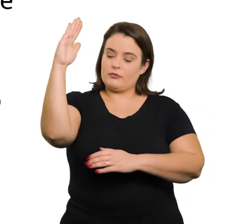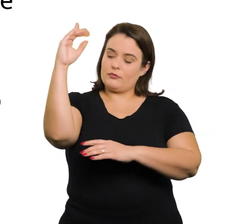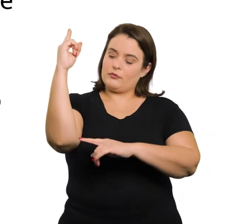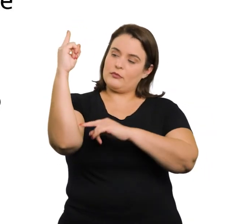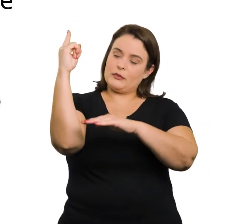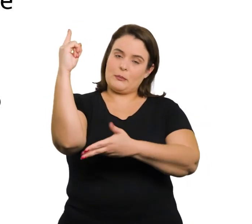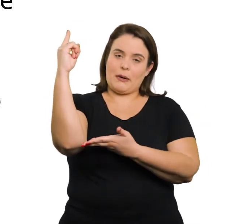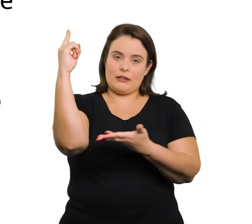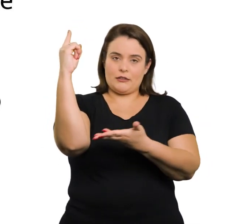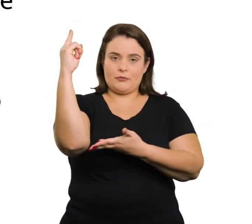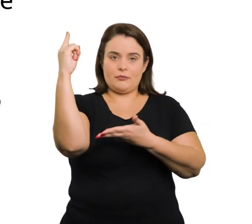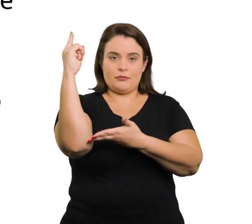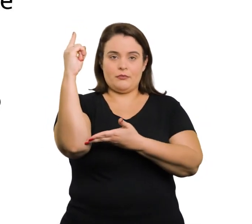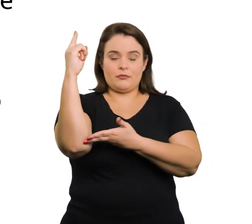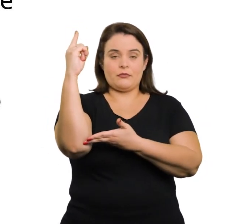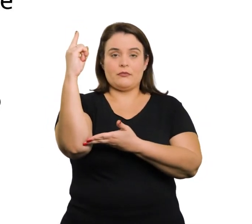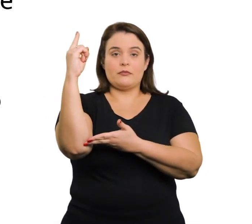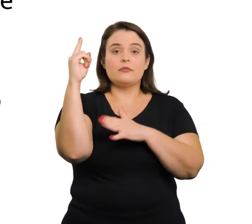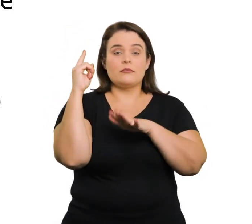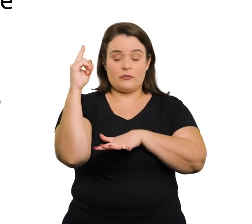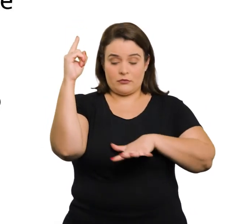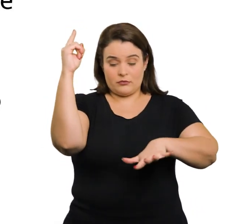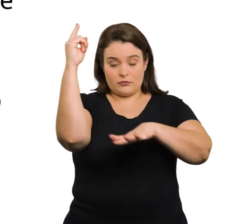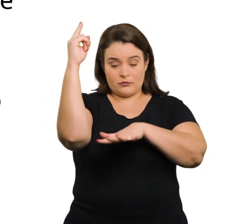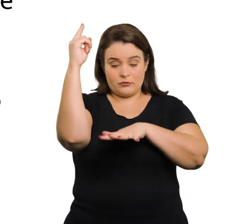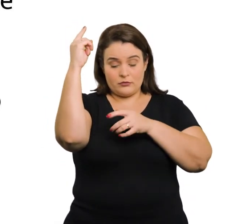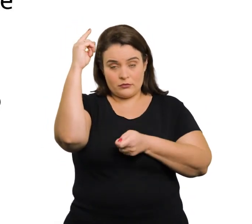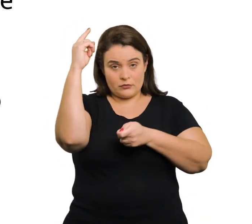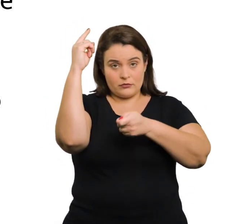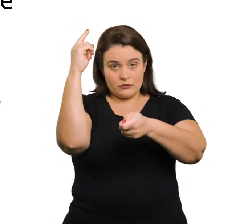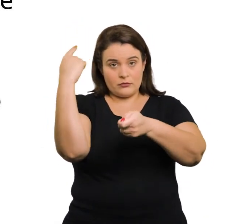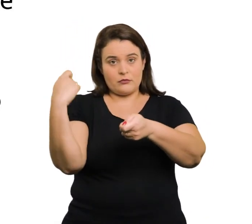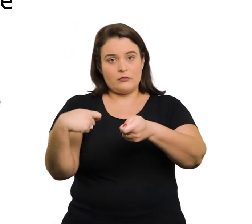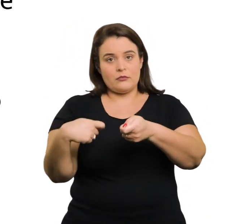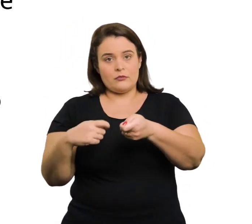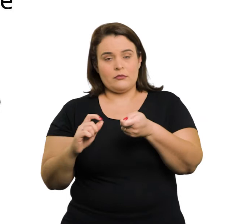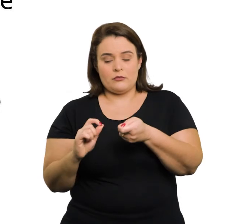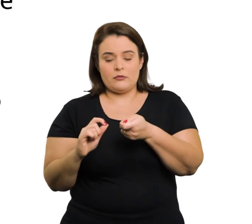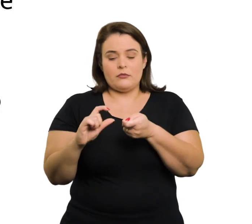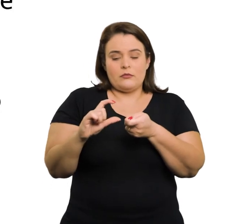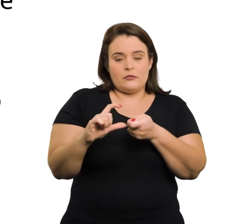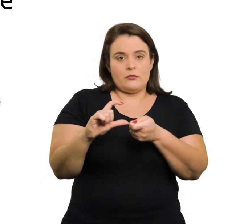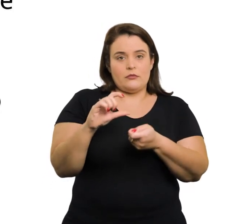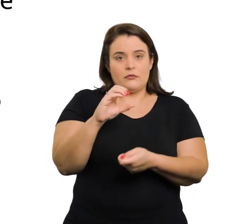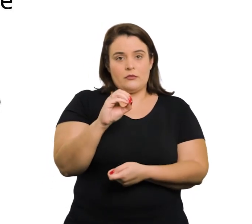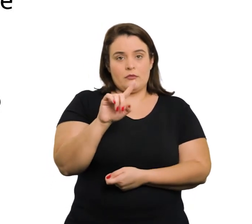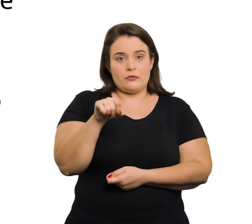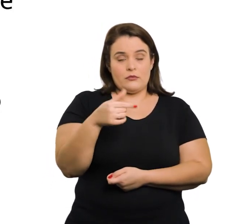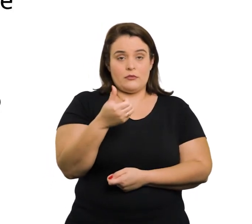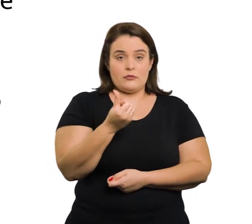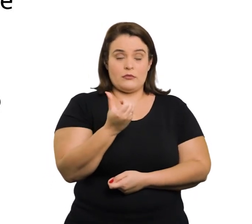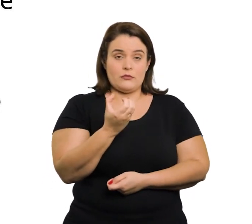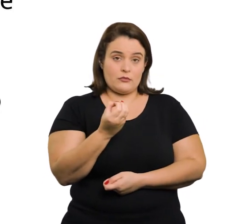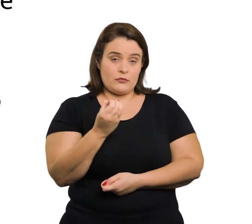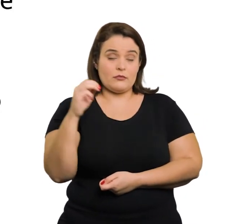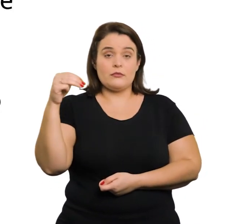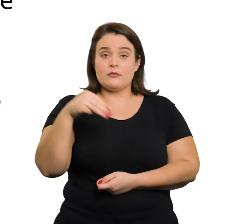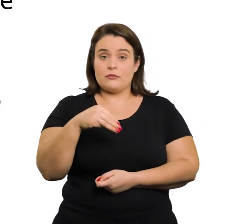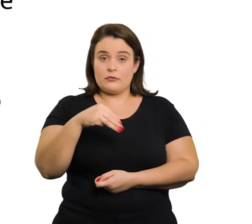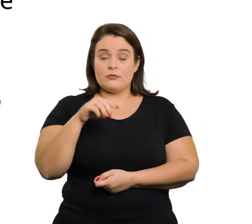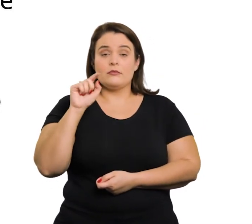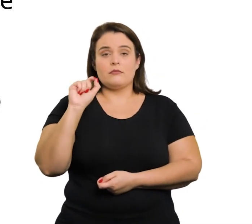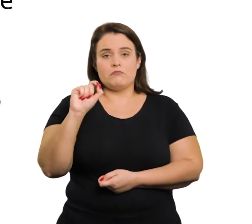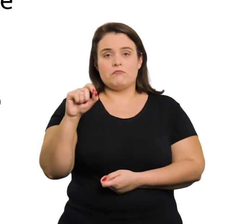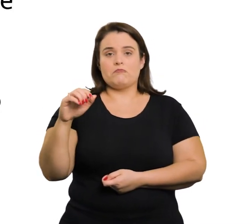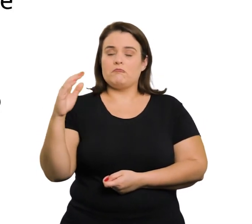superior for maior que o da base. Neste caso, a superfície tátil deve exceder em 0,60